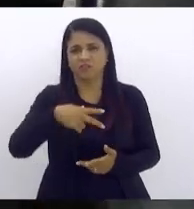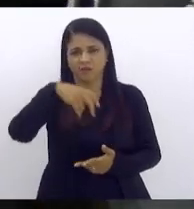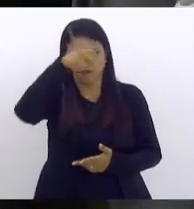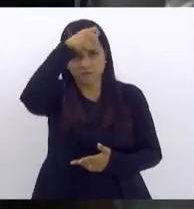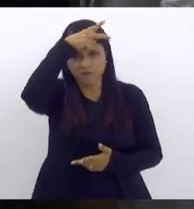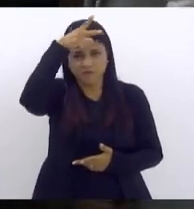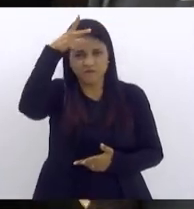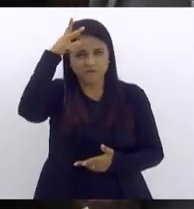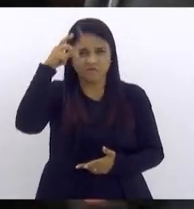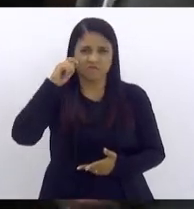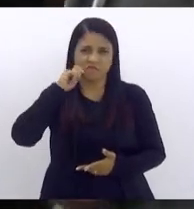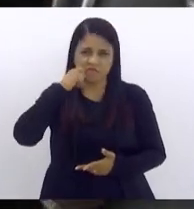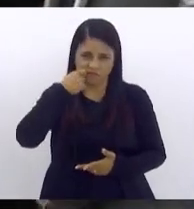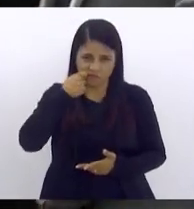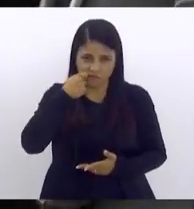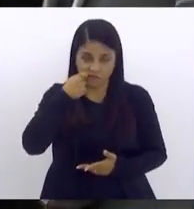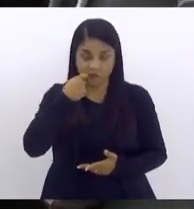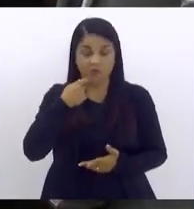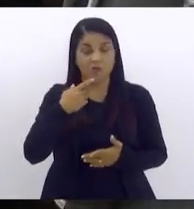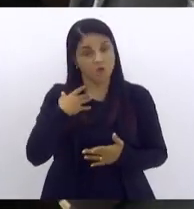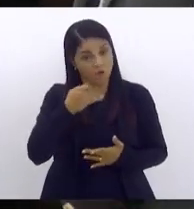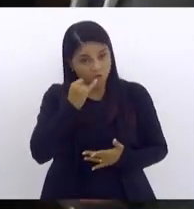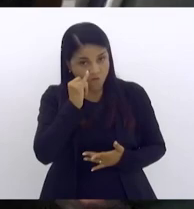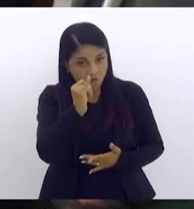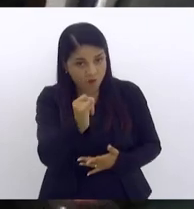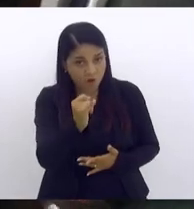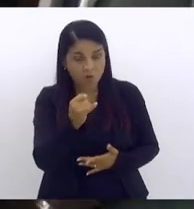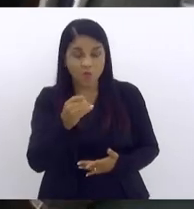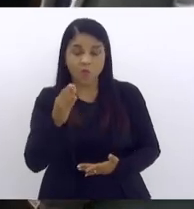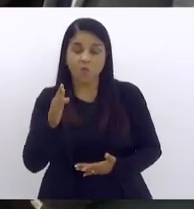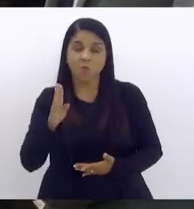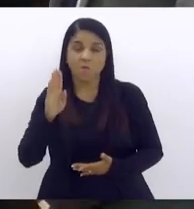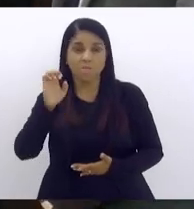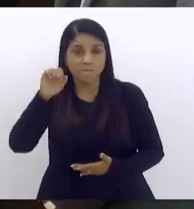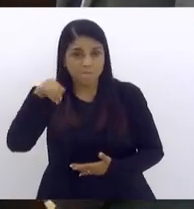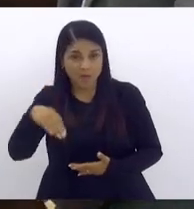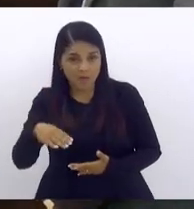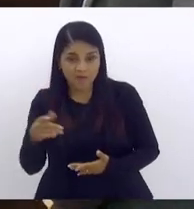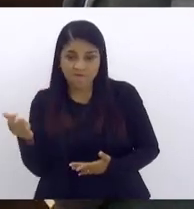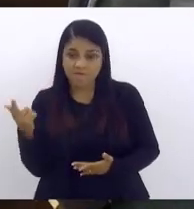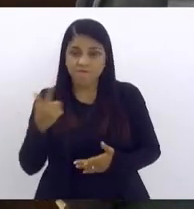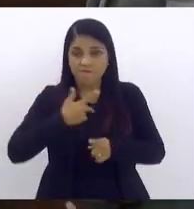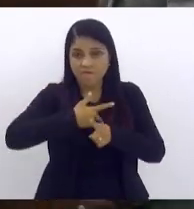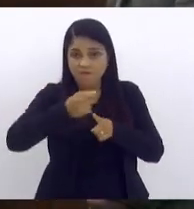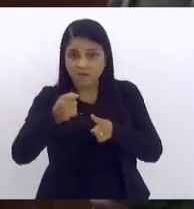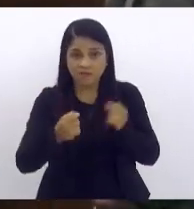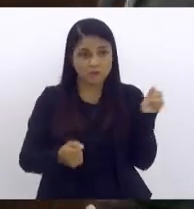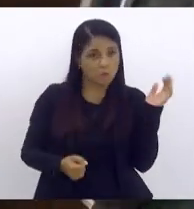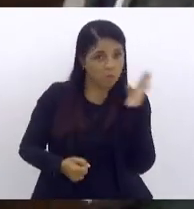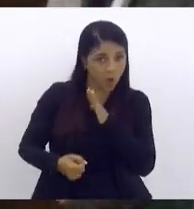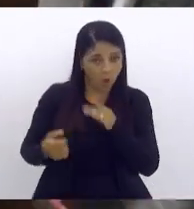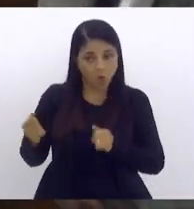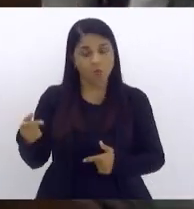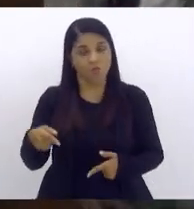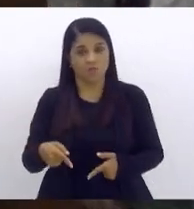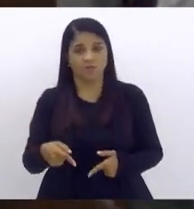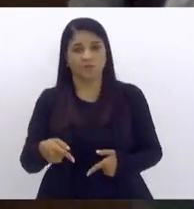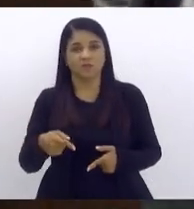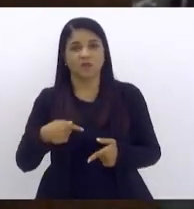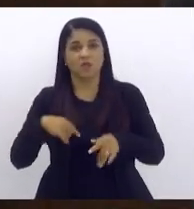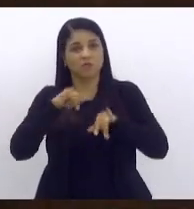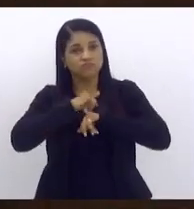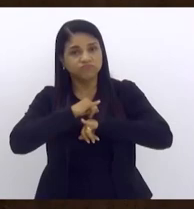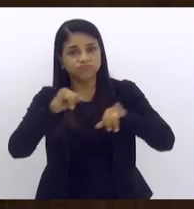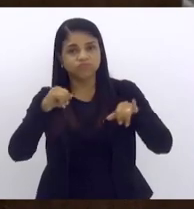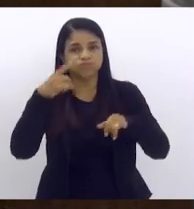que o bem sempre vencerá o mal, significa que nós, deputados conservadores nessa casa,